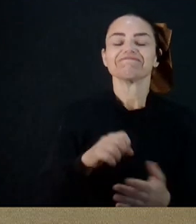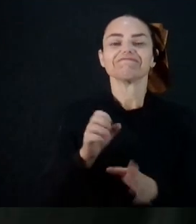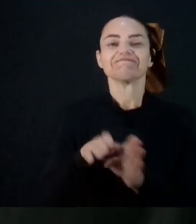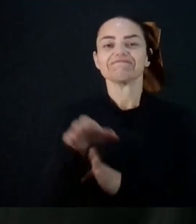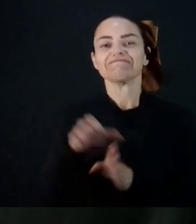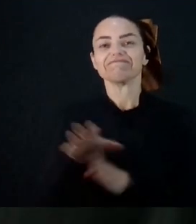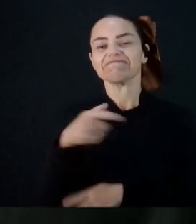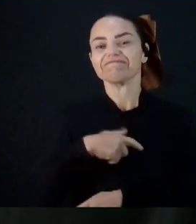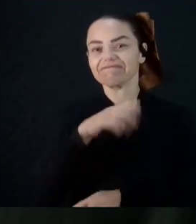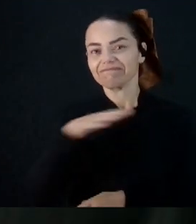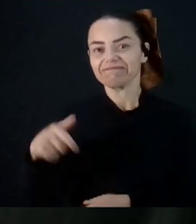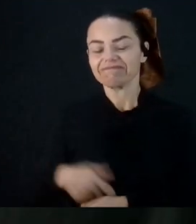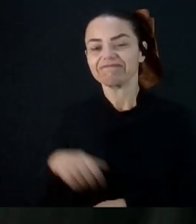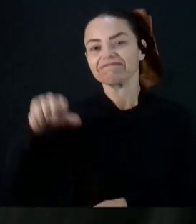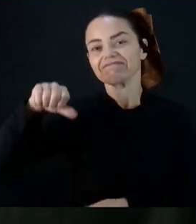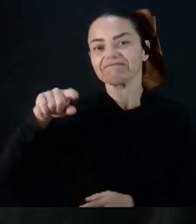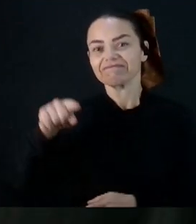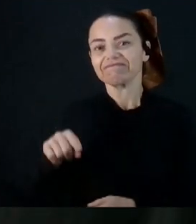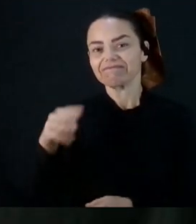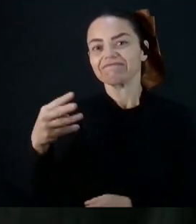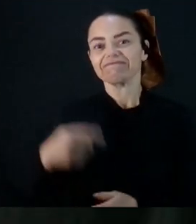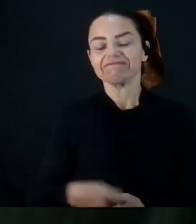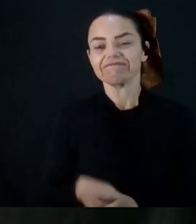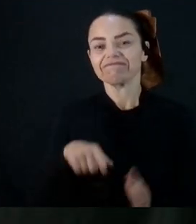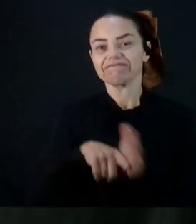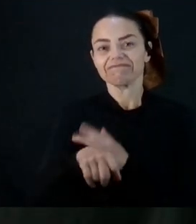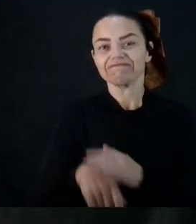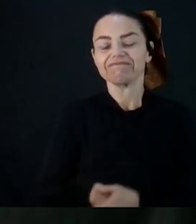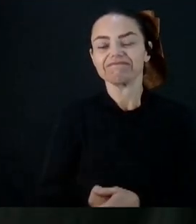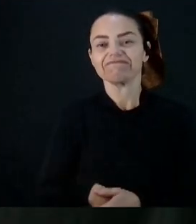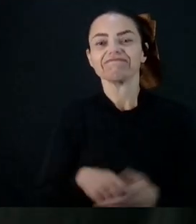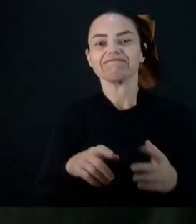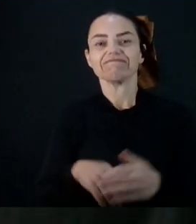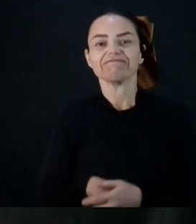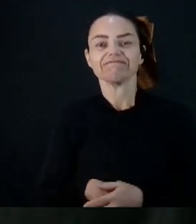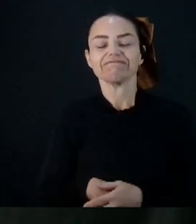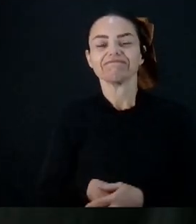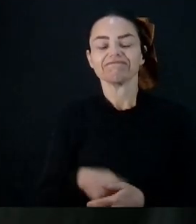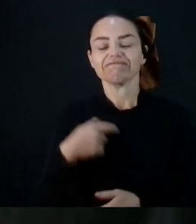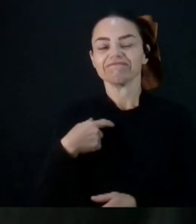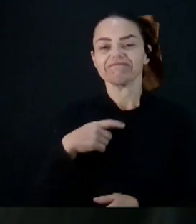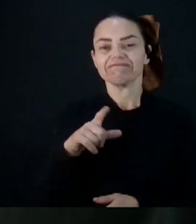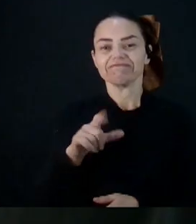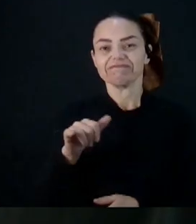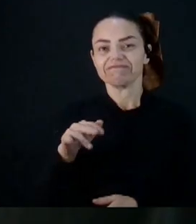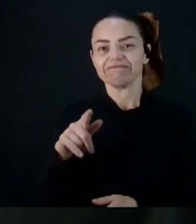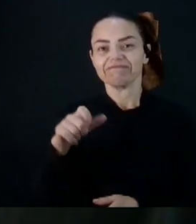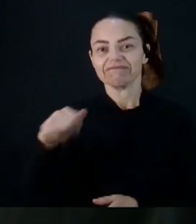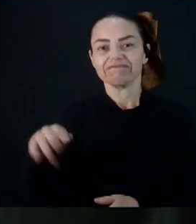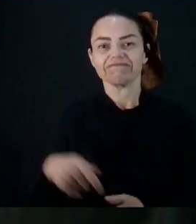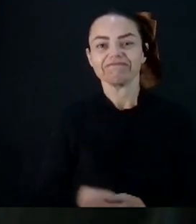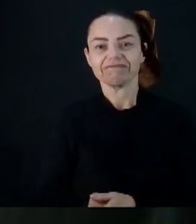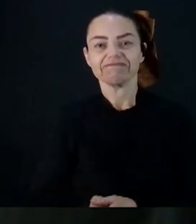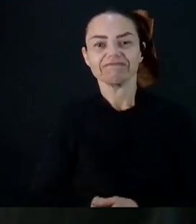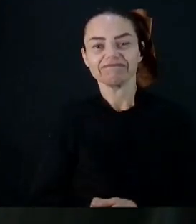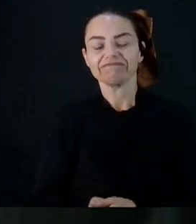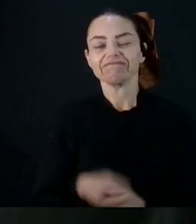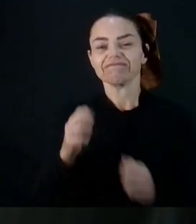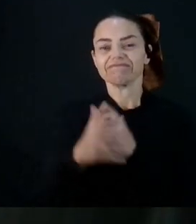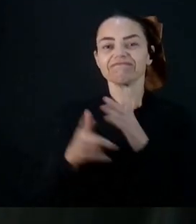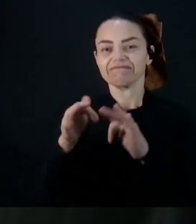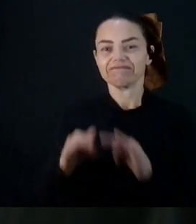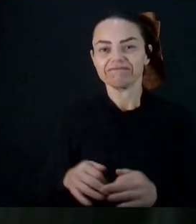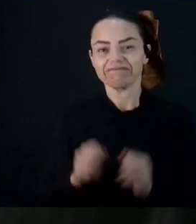Agora 9h03, mais uma pergunta, produção, a gente direciona agora para a doutora Lívia e daí a gente já vai para as considerações finais, pode